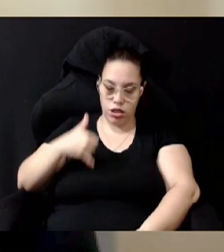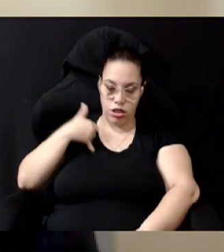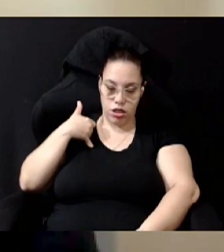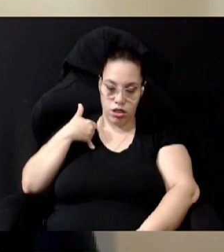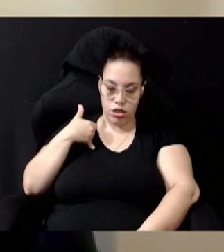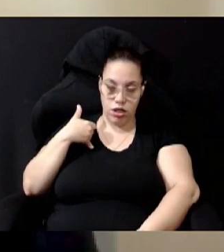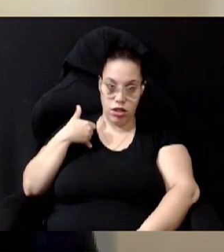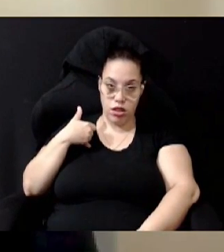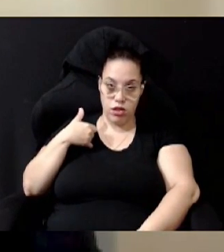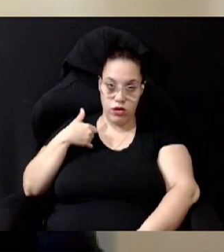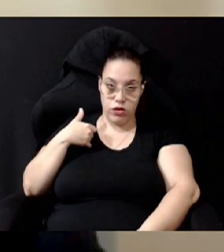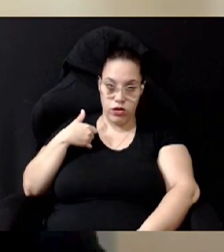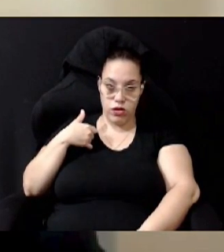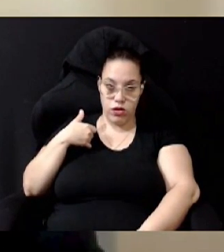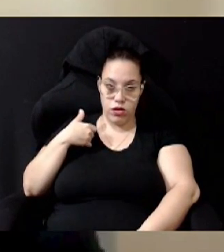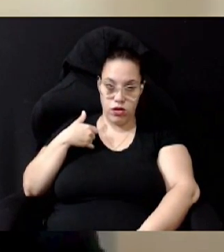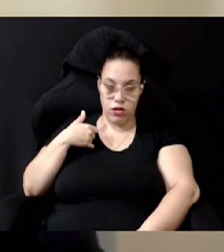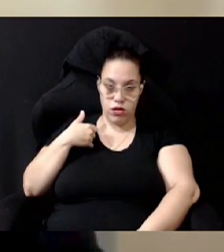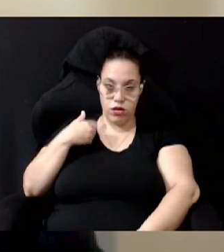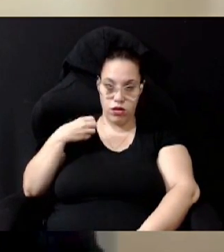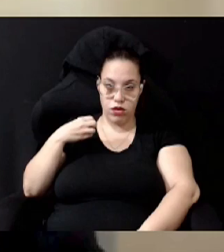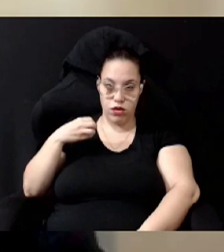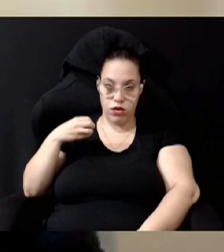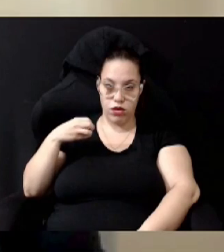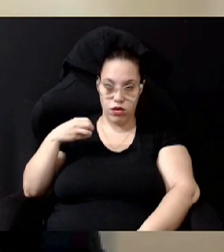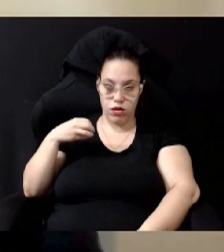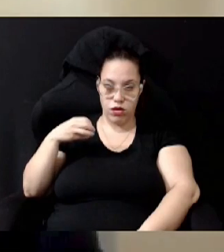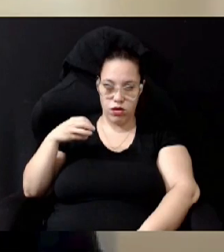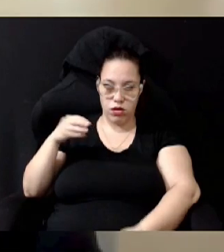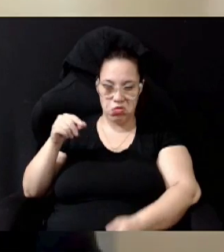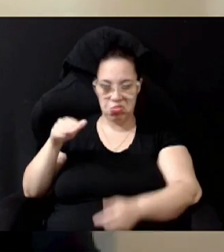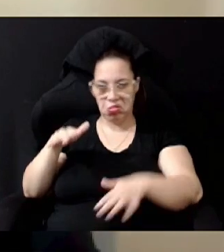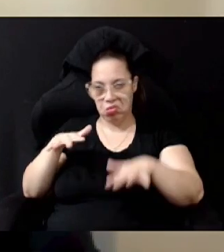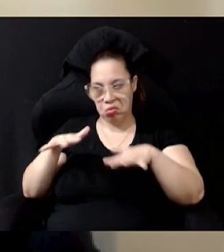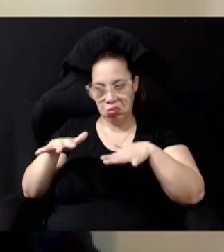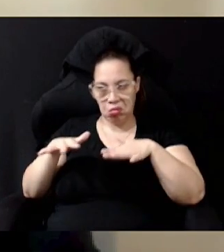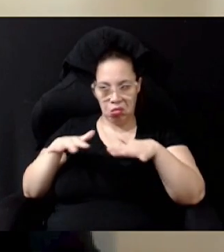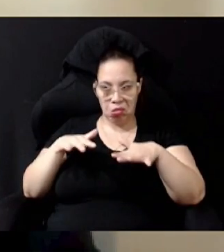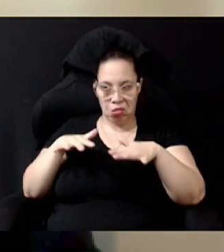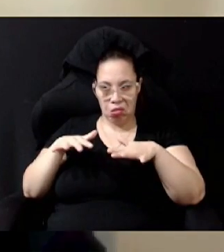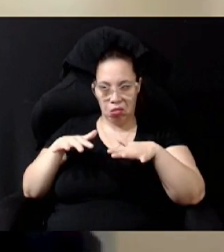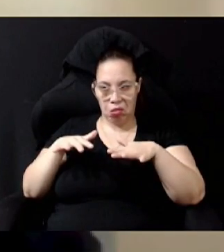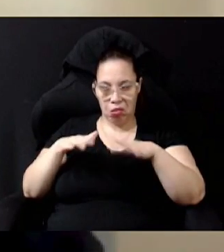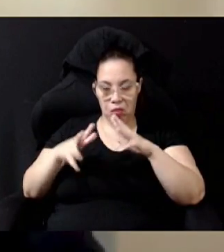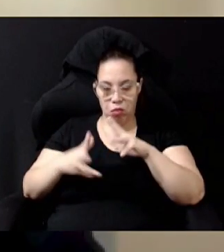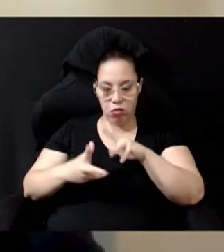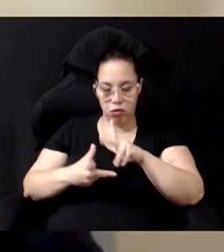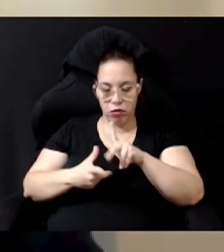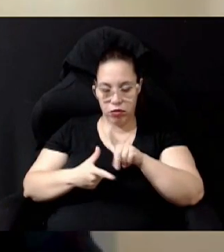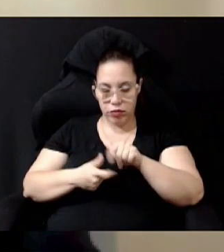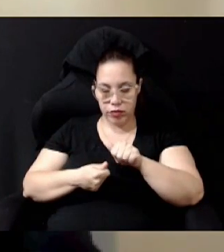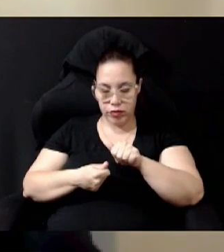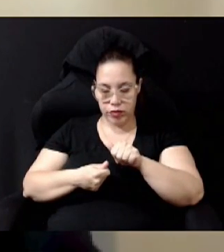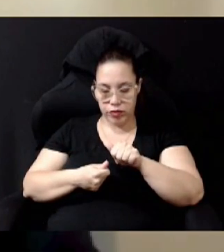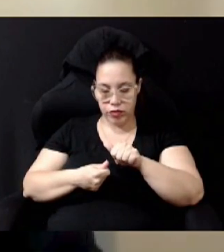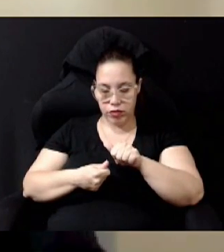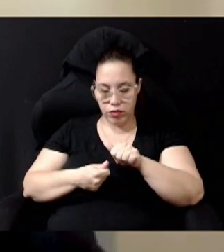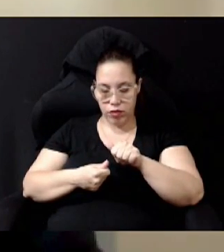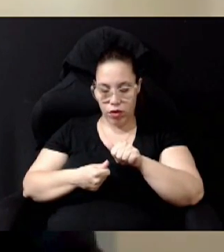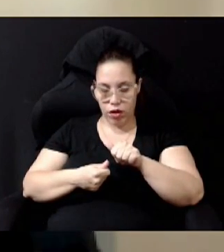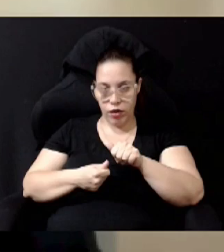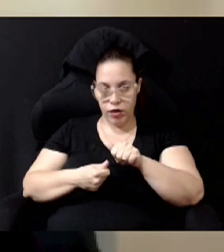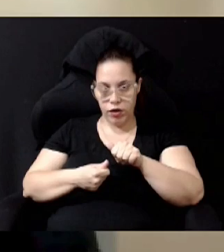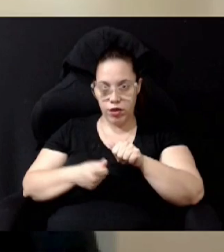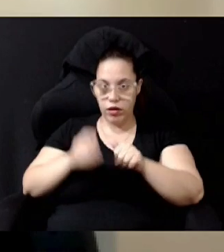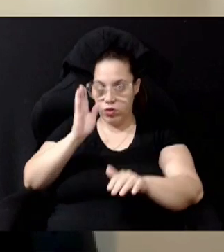menos o padrão mundial de a linha de corte para se definir o